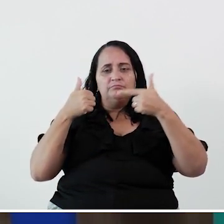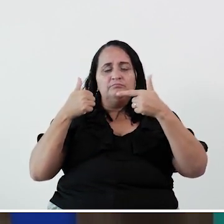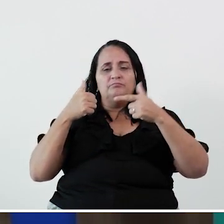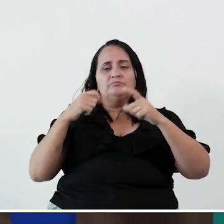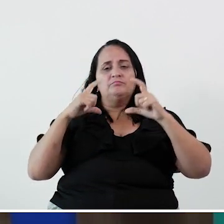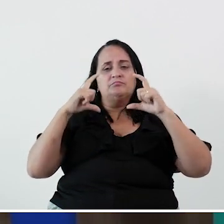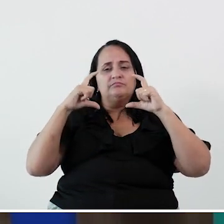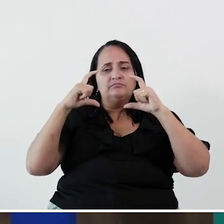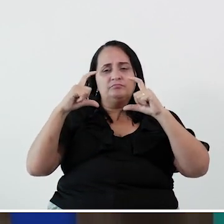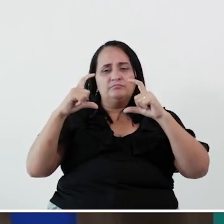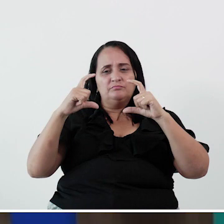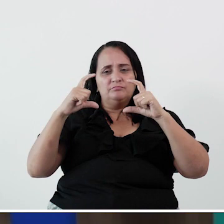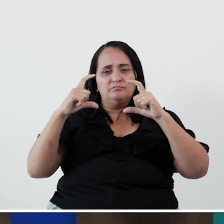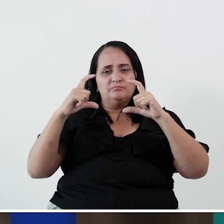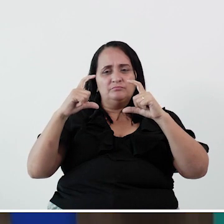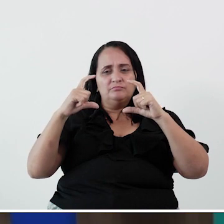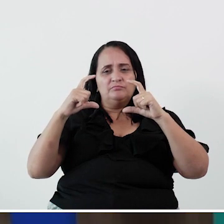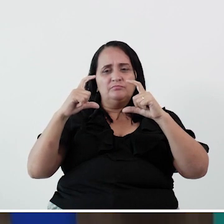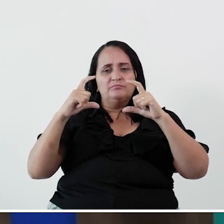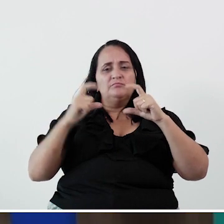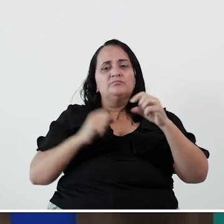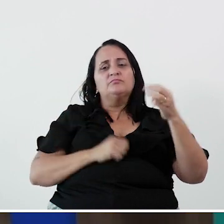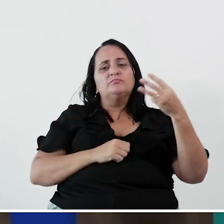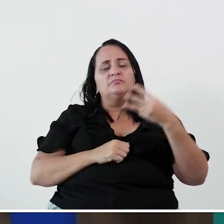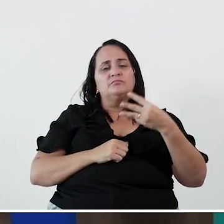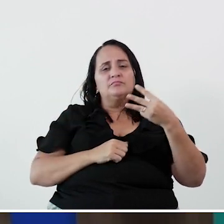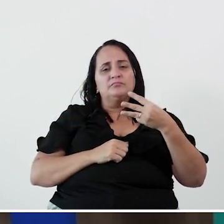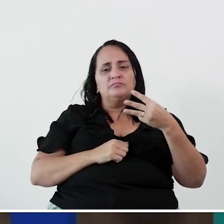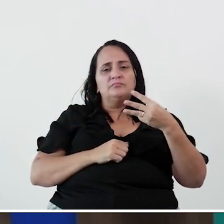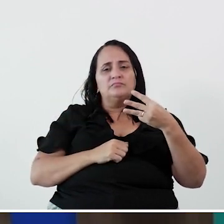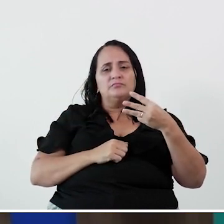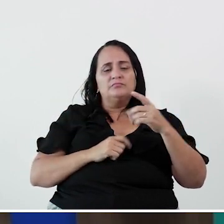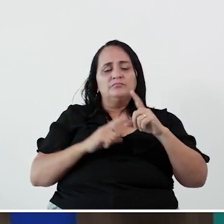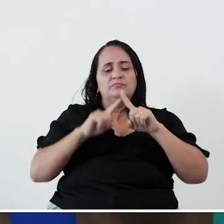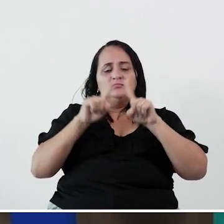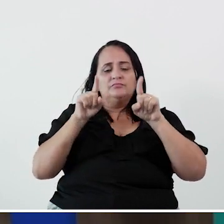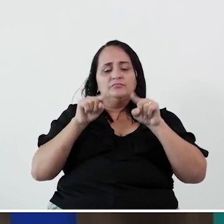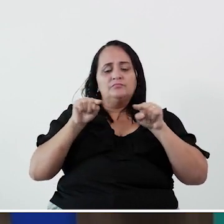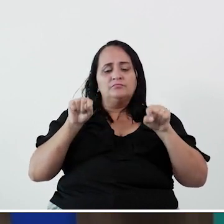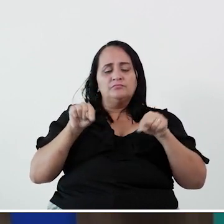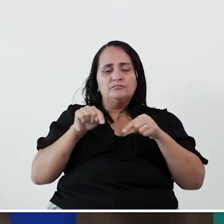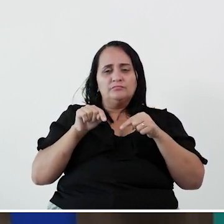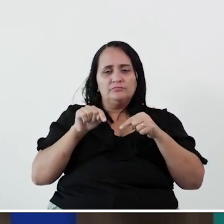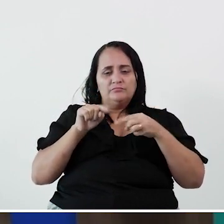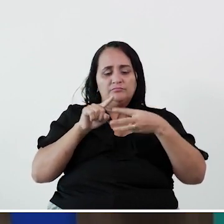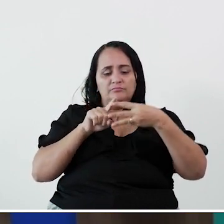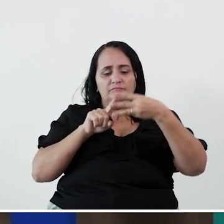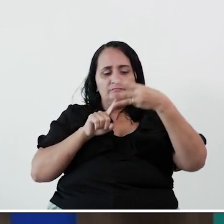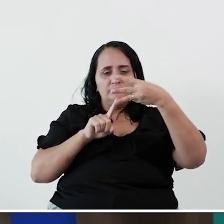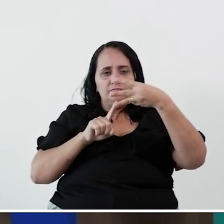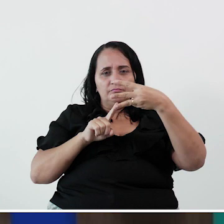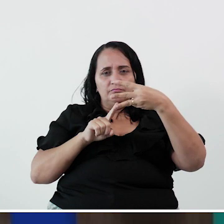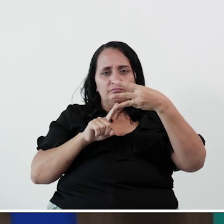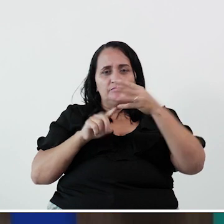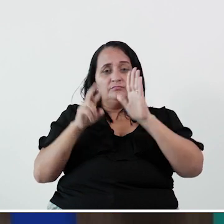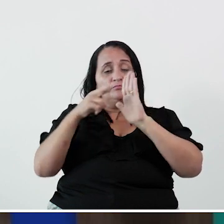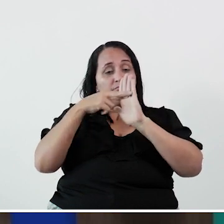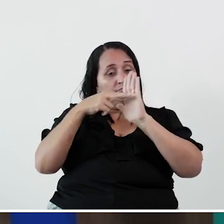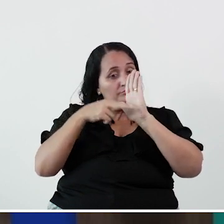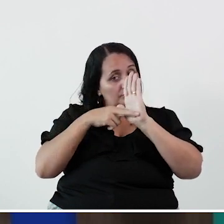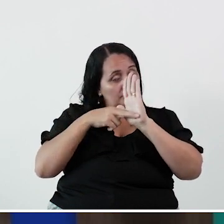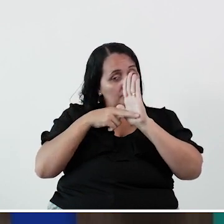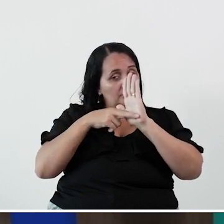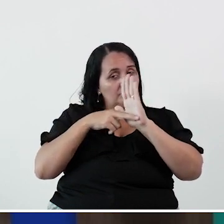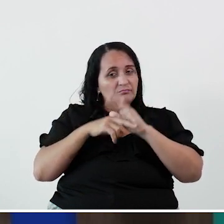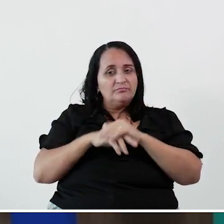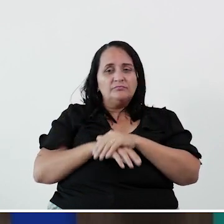colchetes. E terceiro, as chaves. Correto? Então vamos lá. Vamos criar aqui